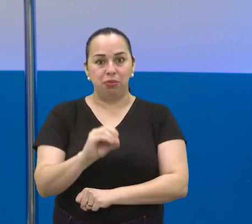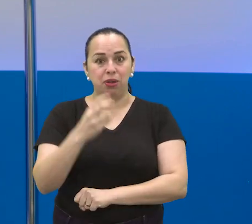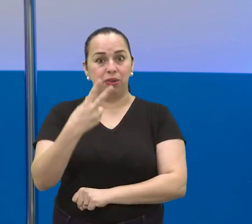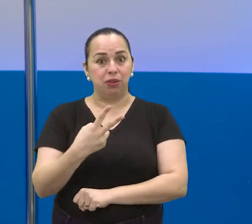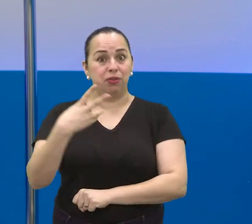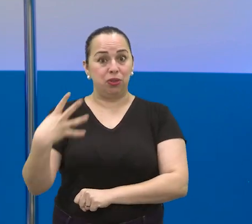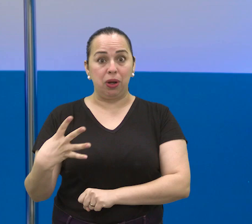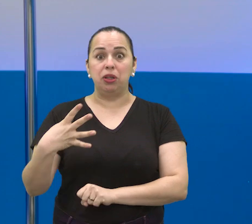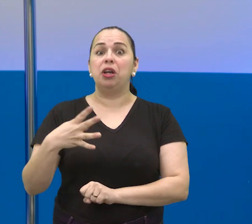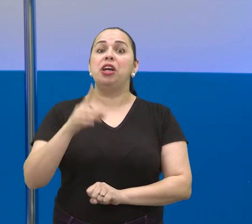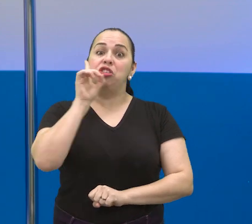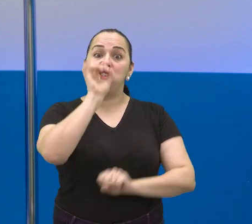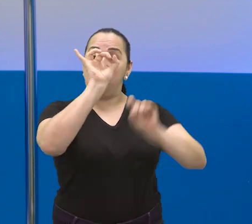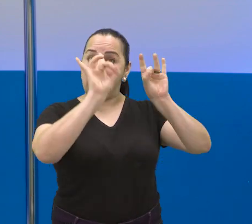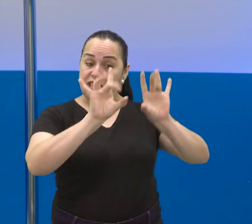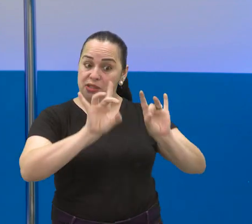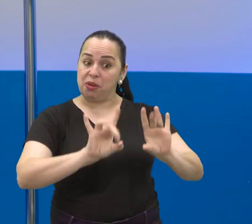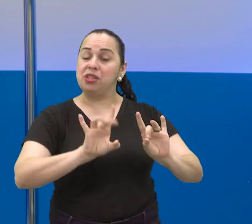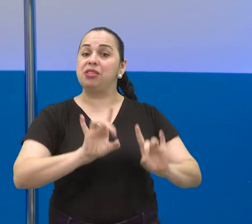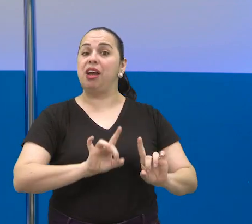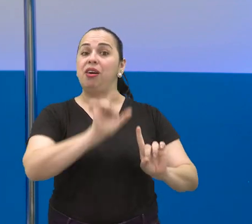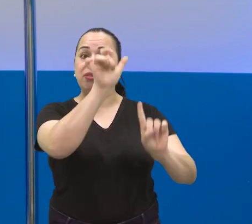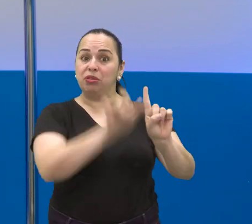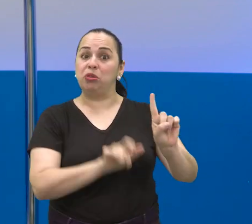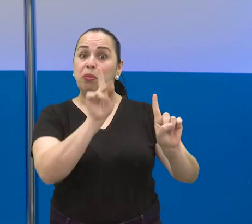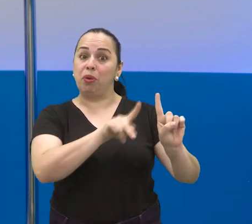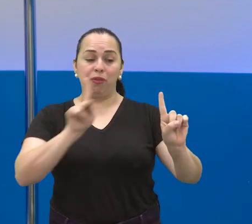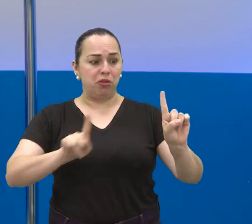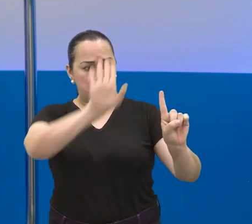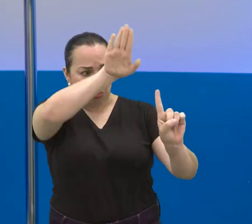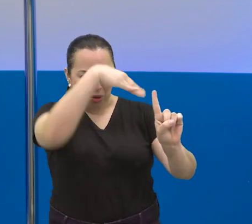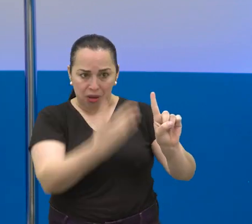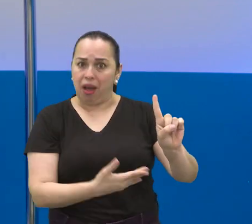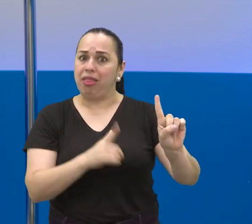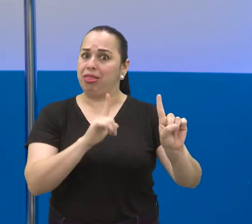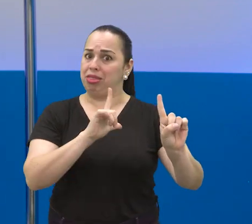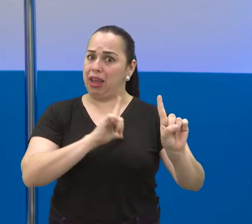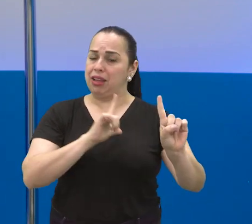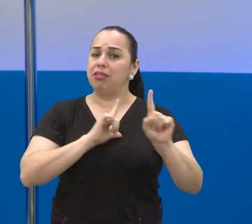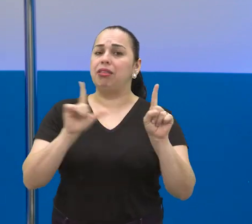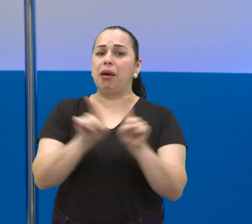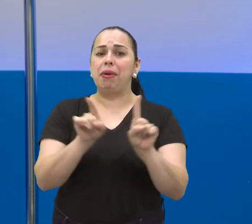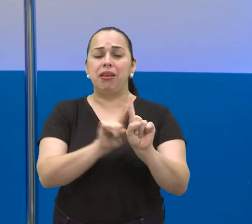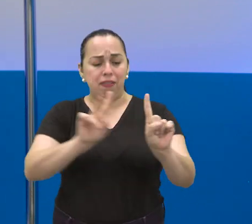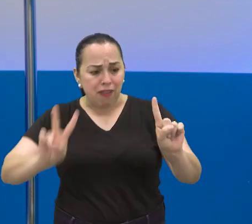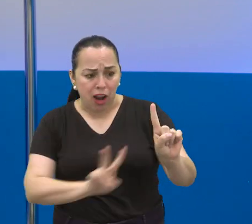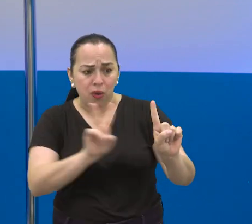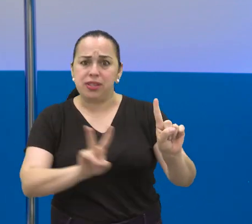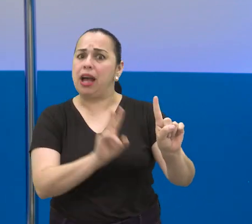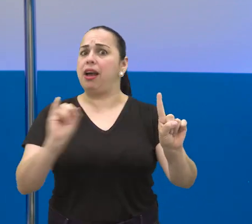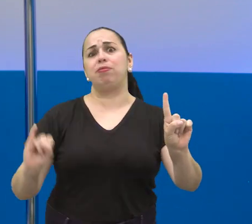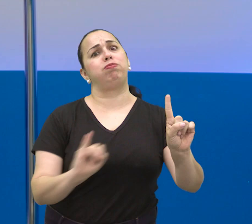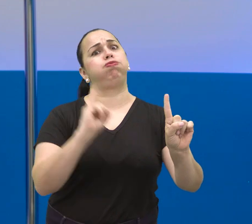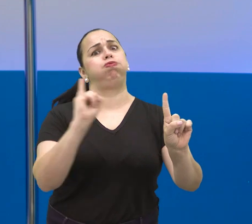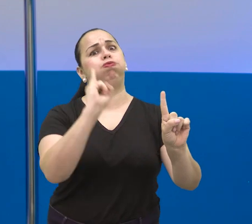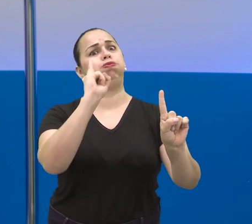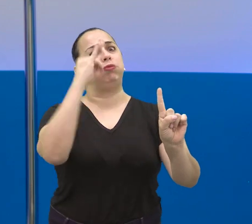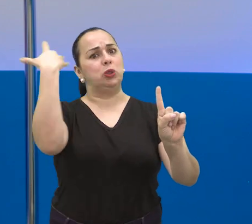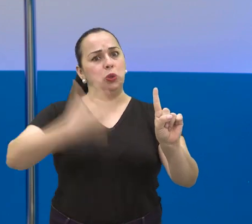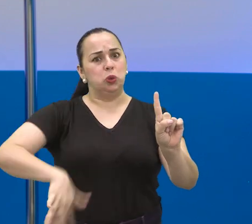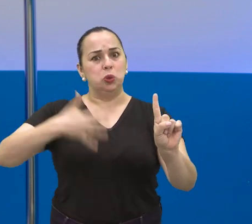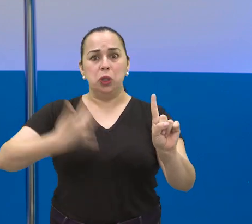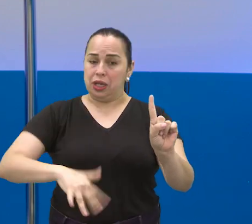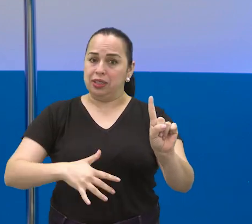dos Professores. E claro que tem homenagem no boletim de hoje e também uma reflexão, sobre a necessidade de